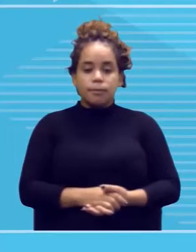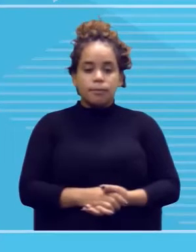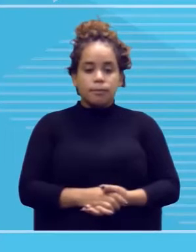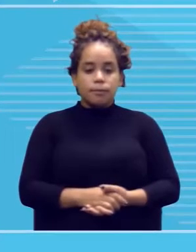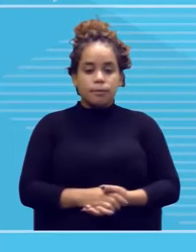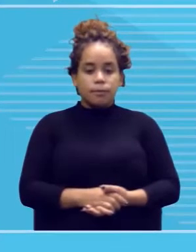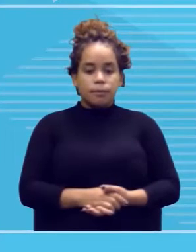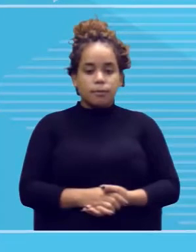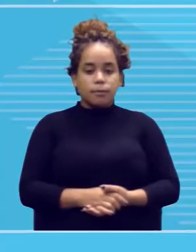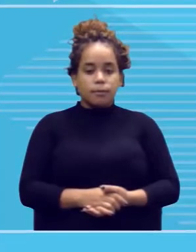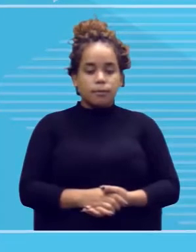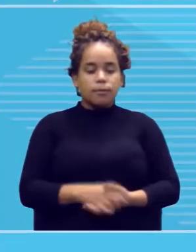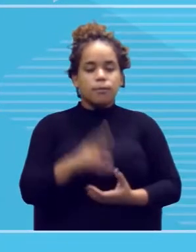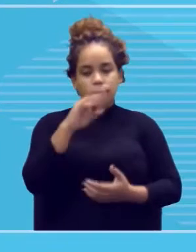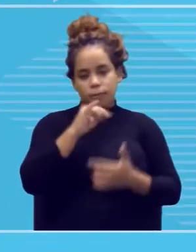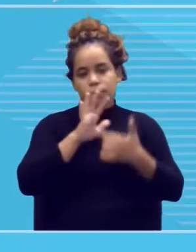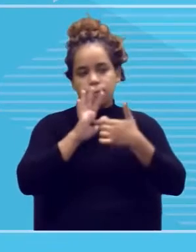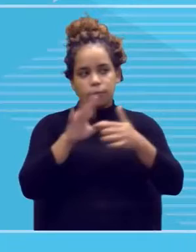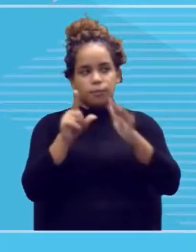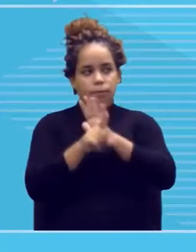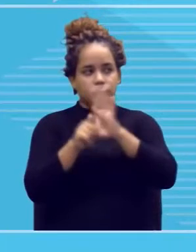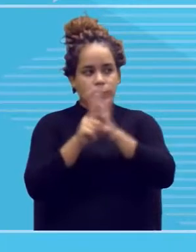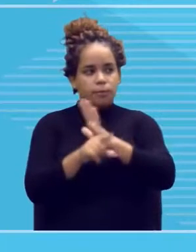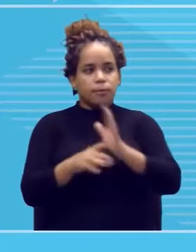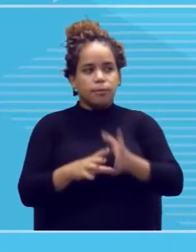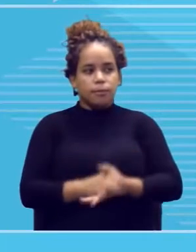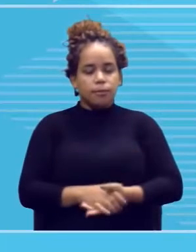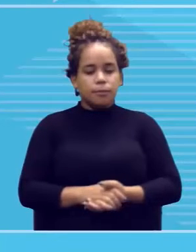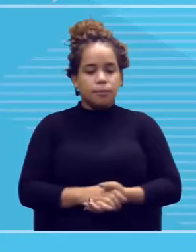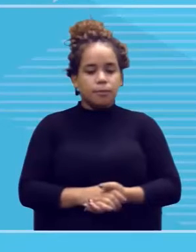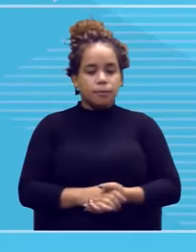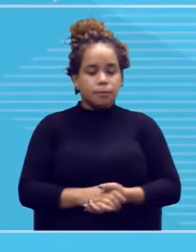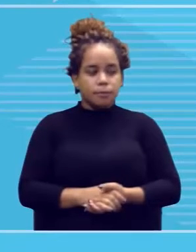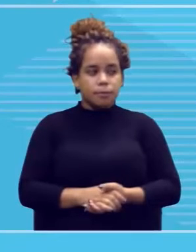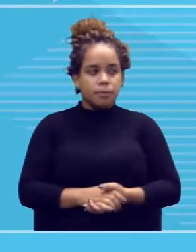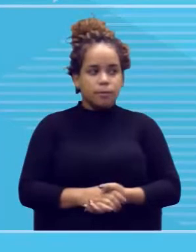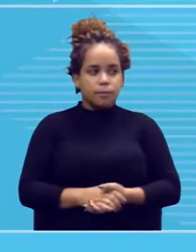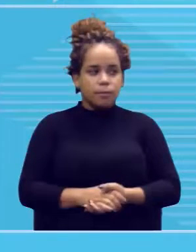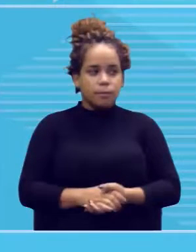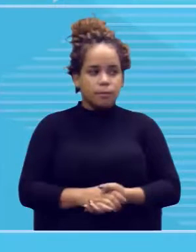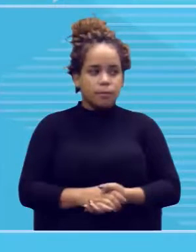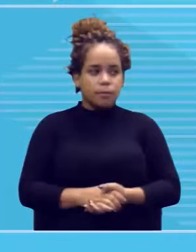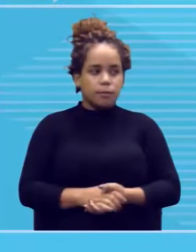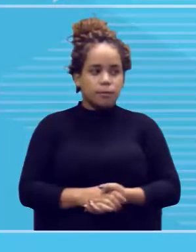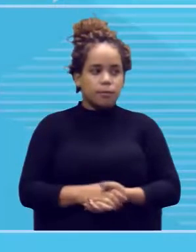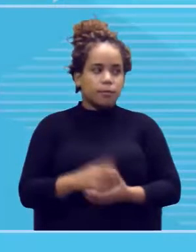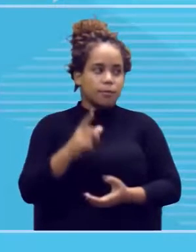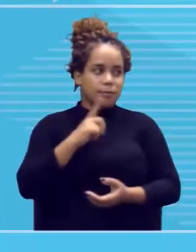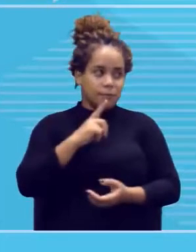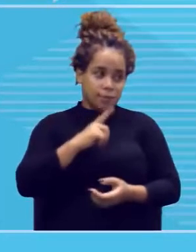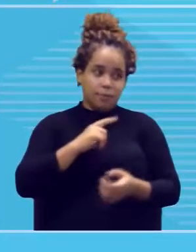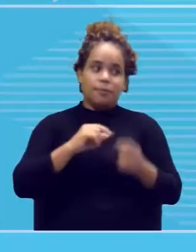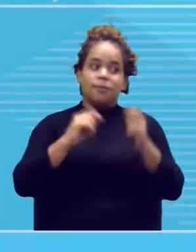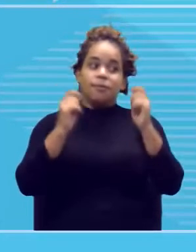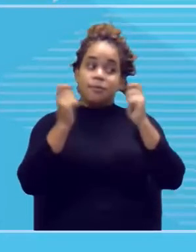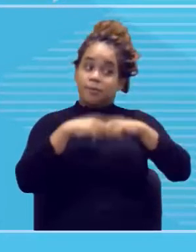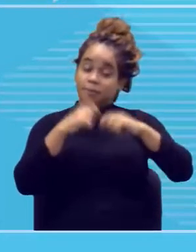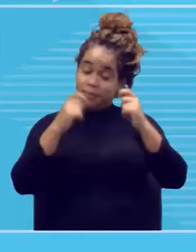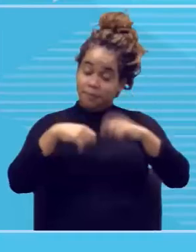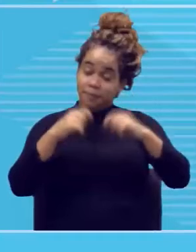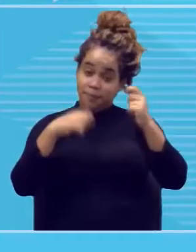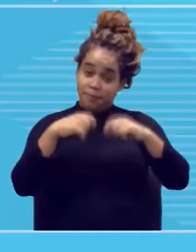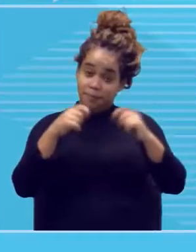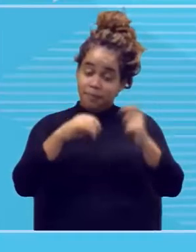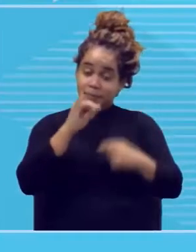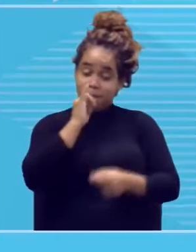se preocupe não Ah deixa eu voltar aqui para dar o exemplo aqui do meio do Maio né que eu tava falando de possibilidade